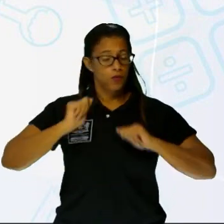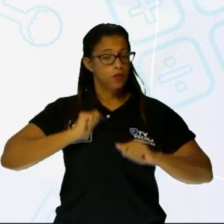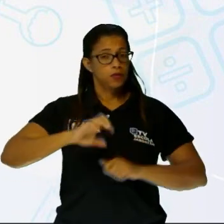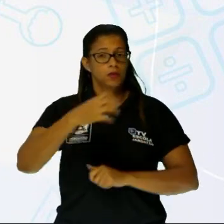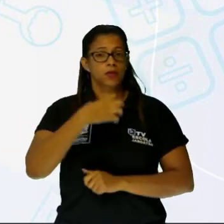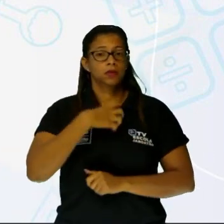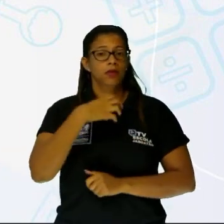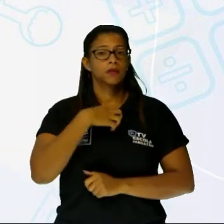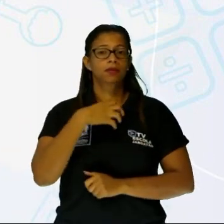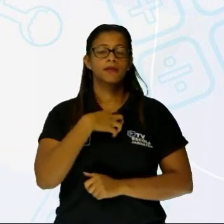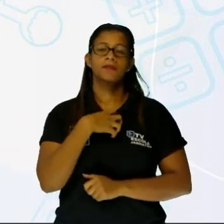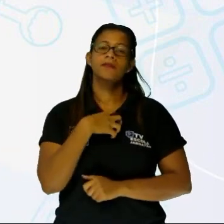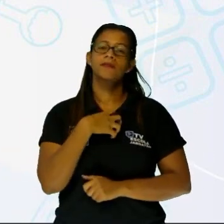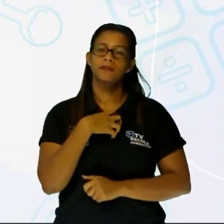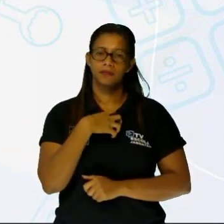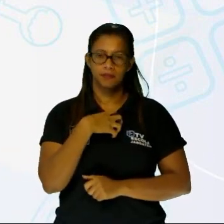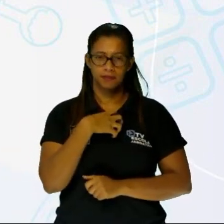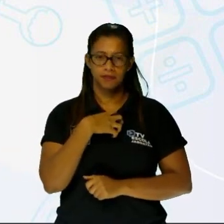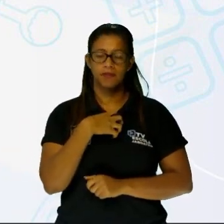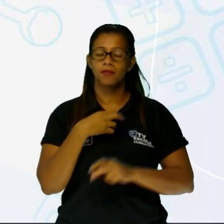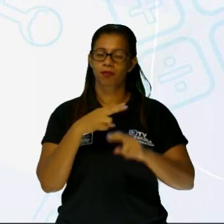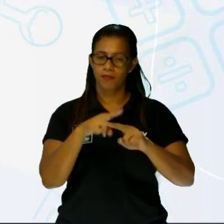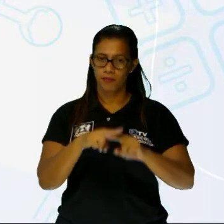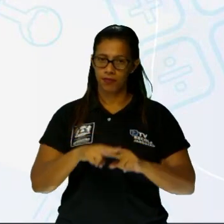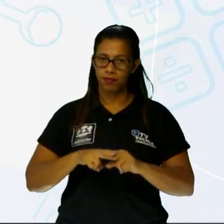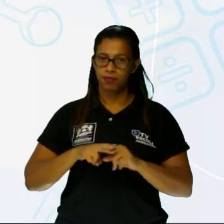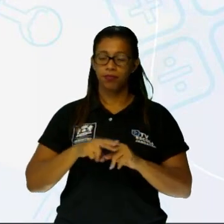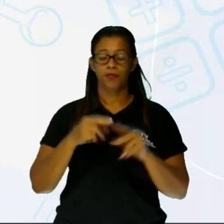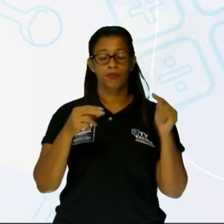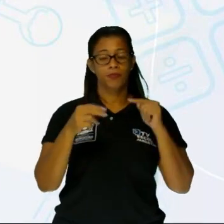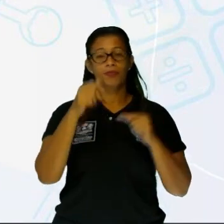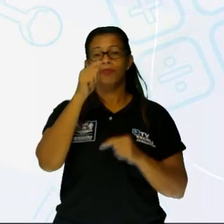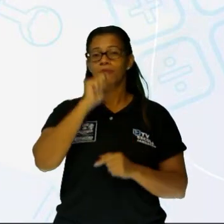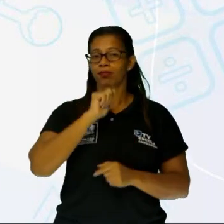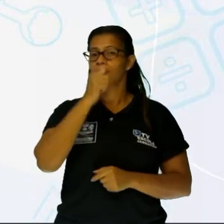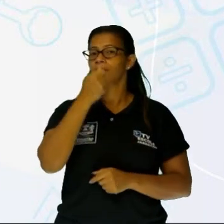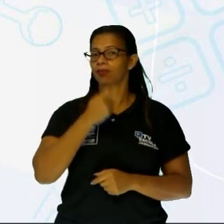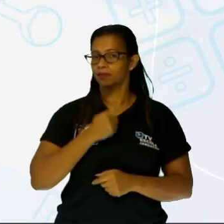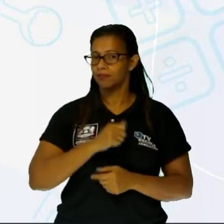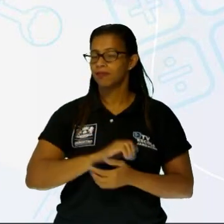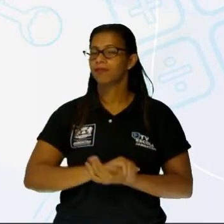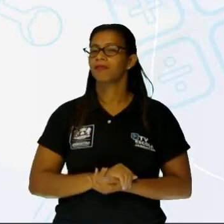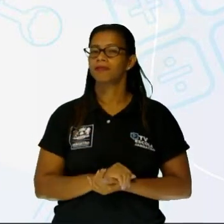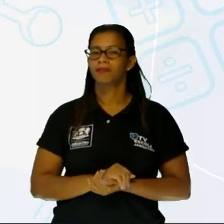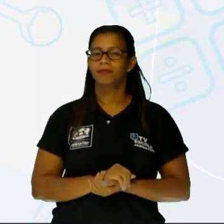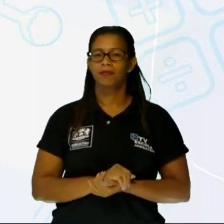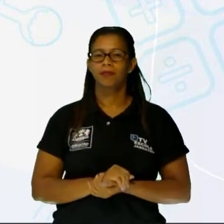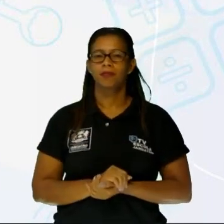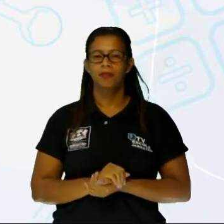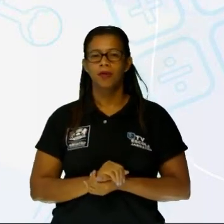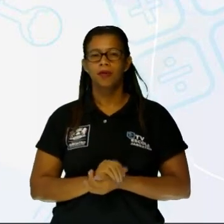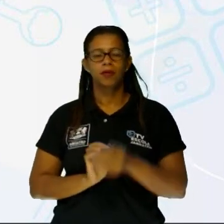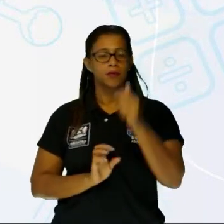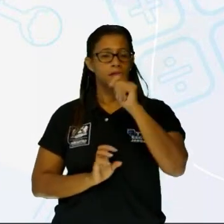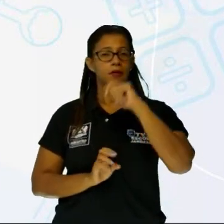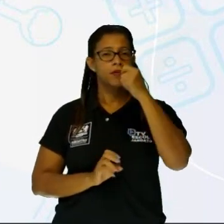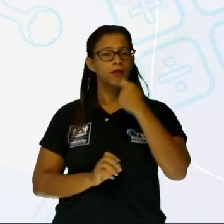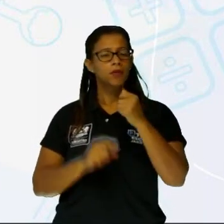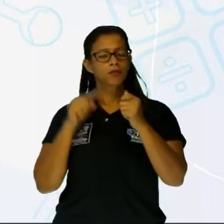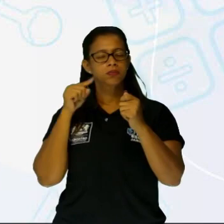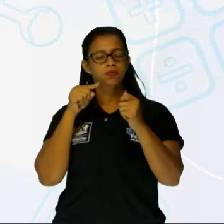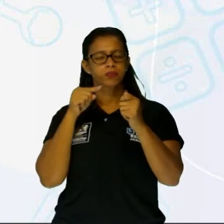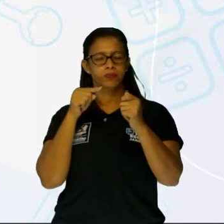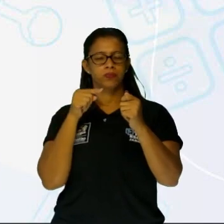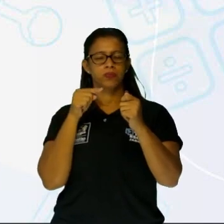torno desse sorvete aí, né? Então, eu olho para o sorvete e digo assim, ó, this ice